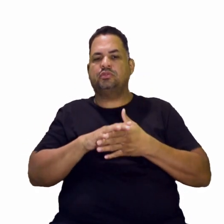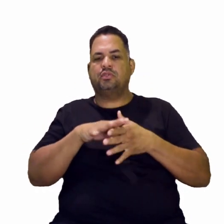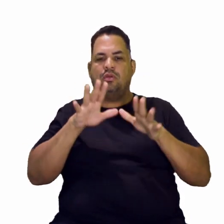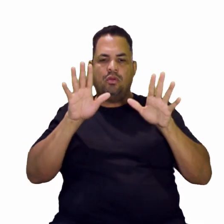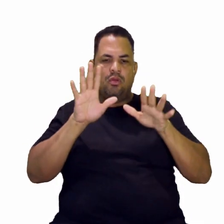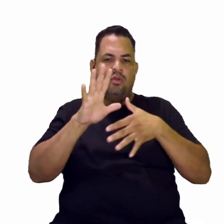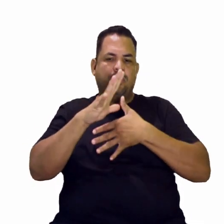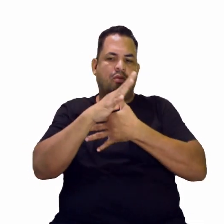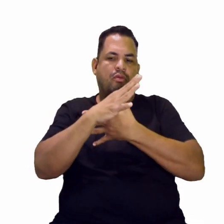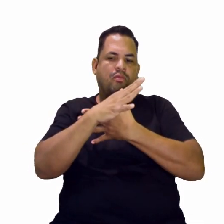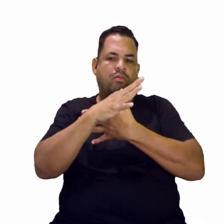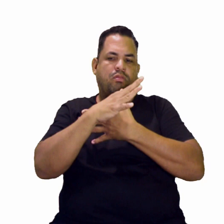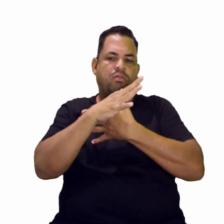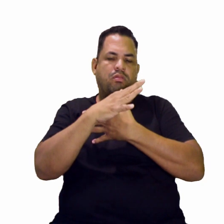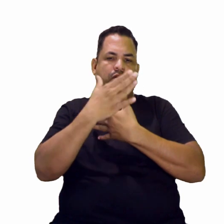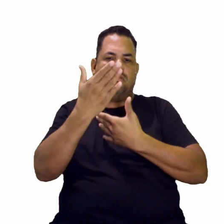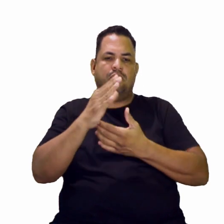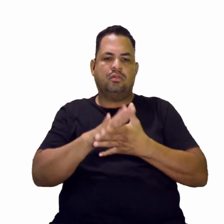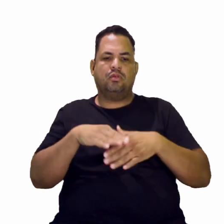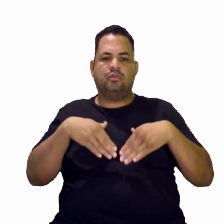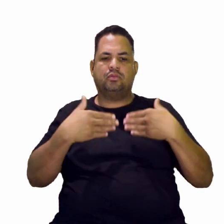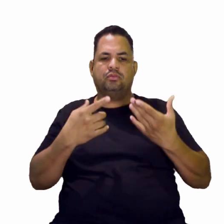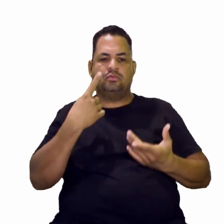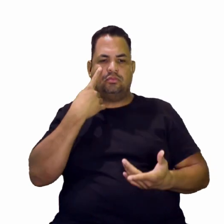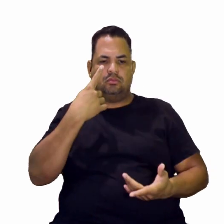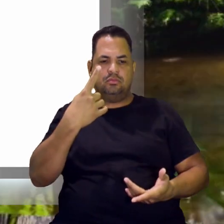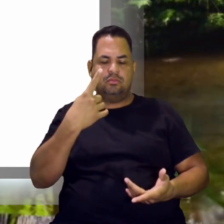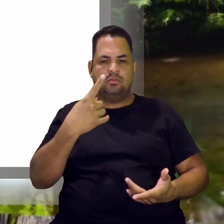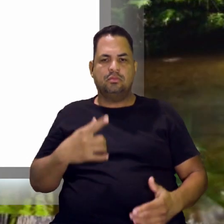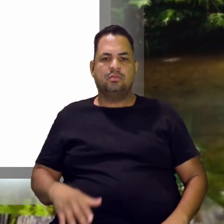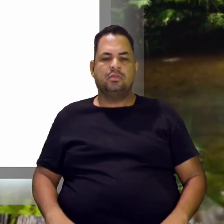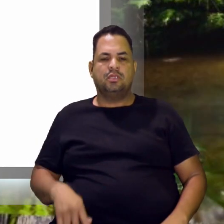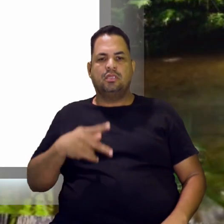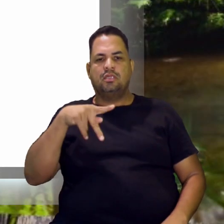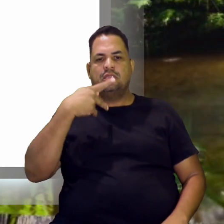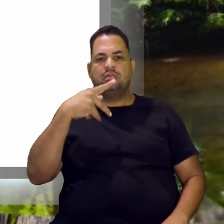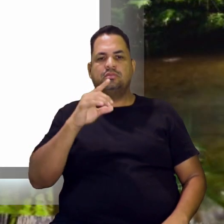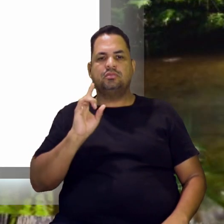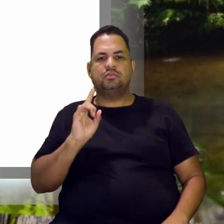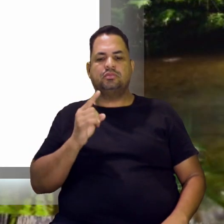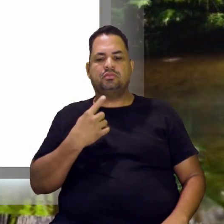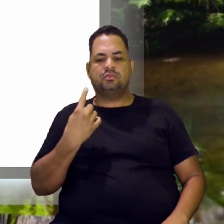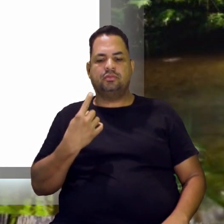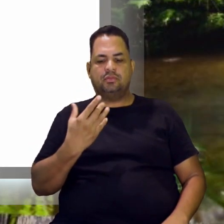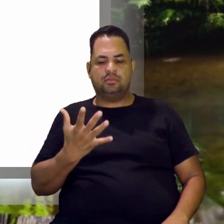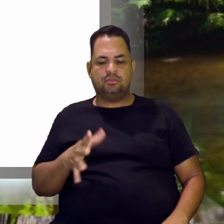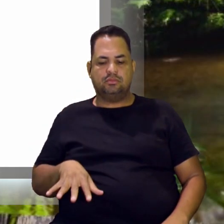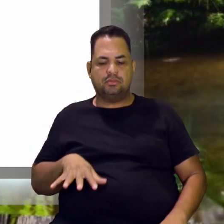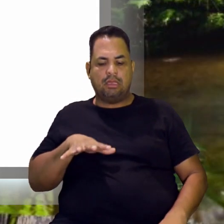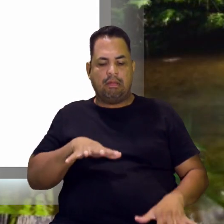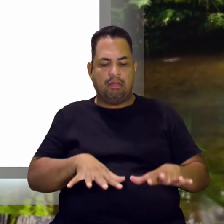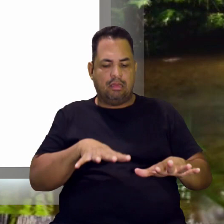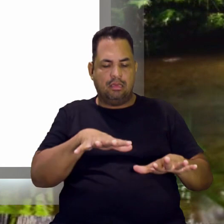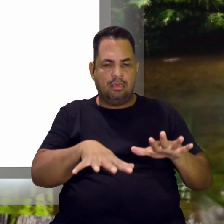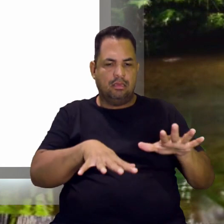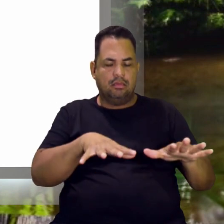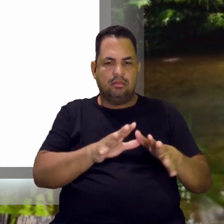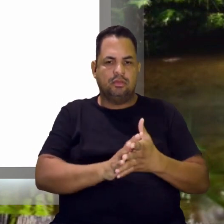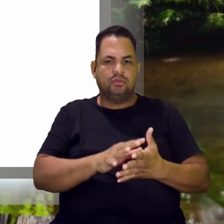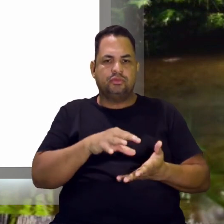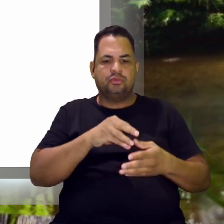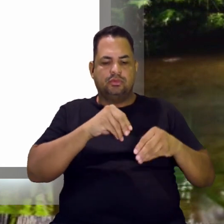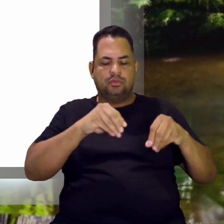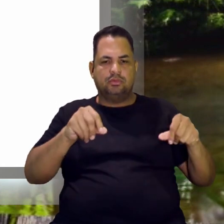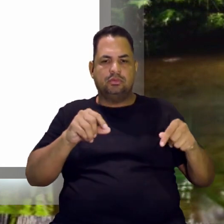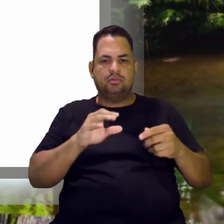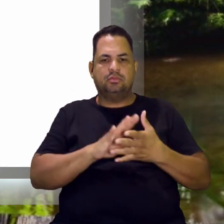quando nós falamos assim de animais terrestres, pessoal, não é só exatamente aquele que anda no chão, né?